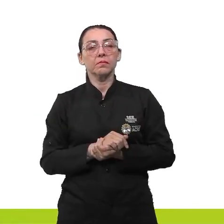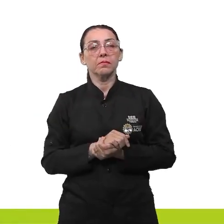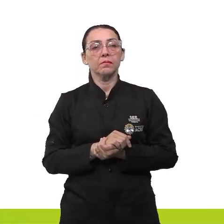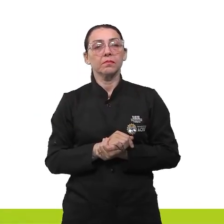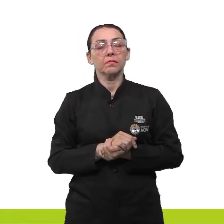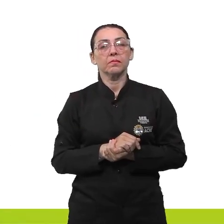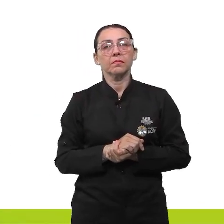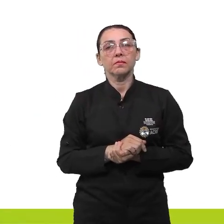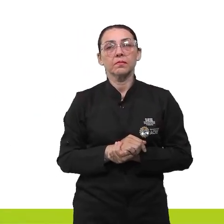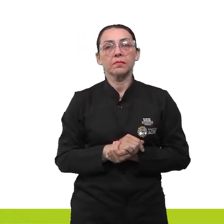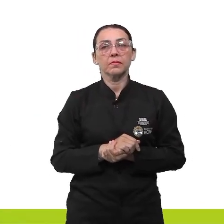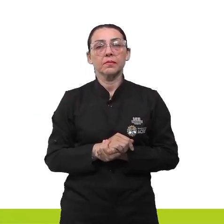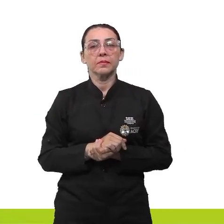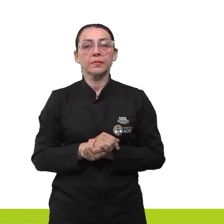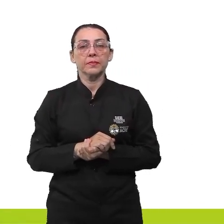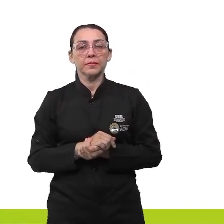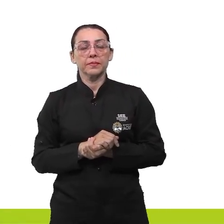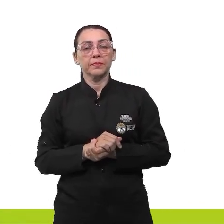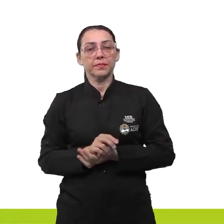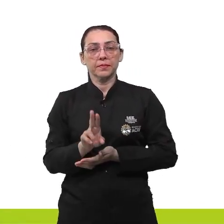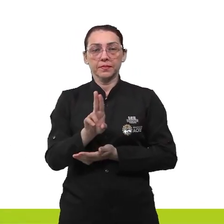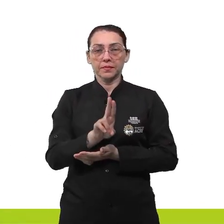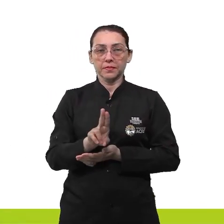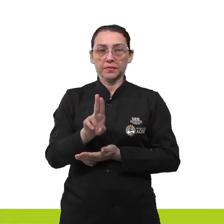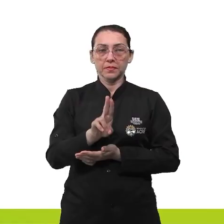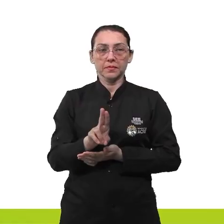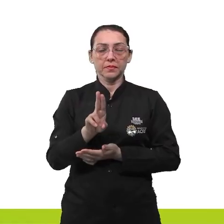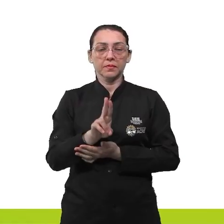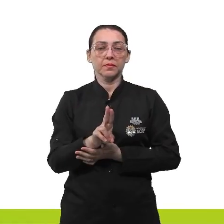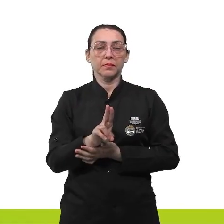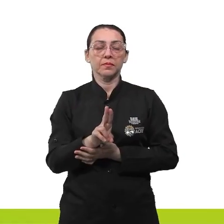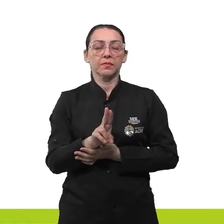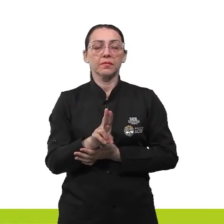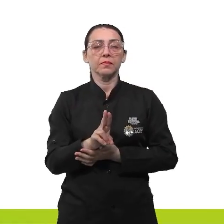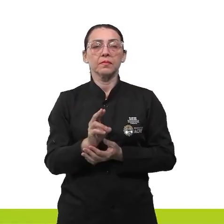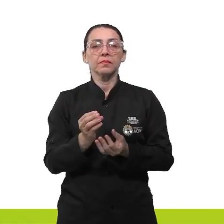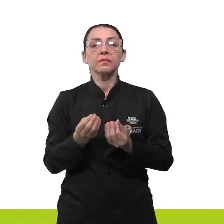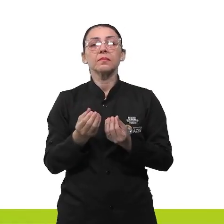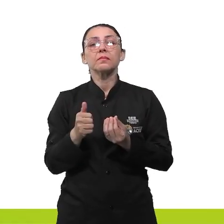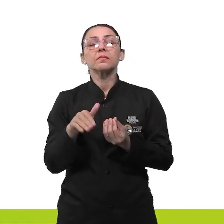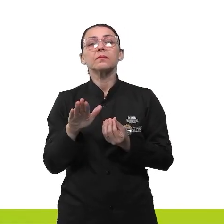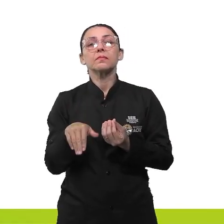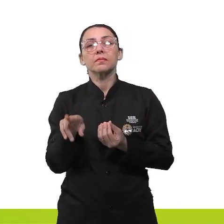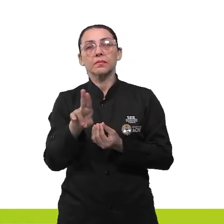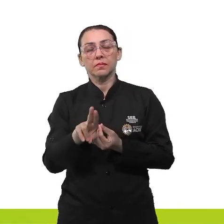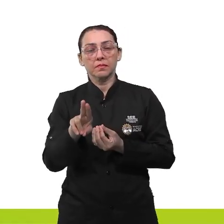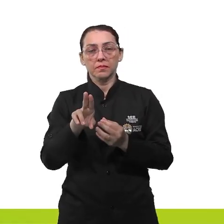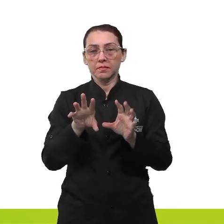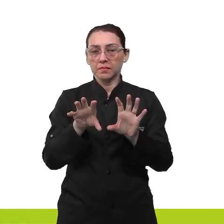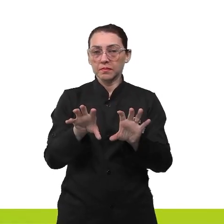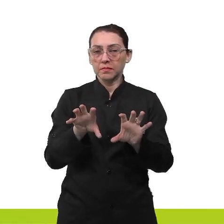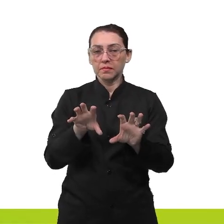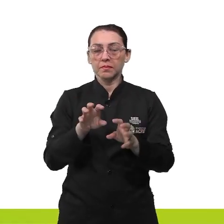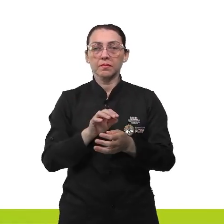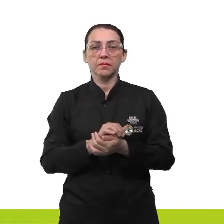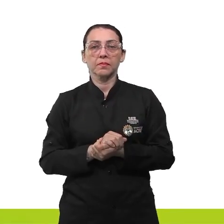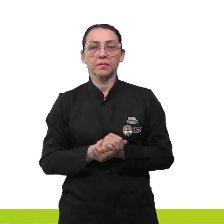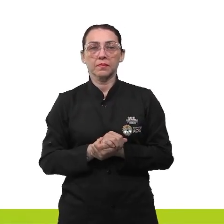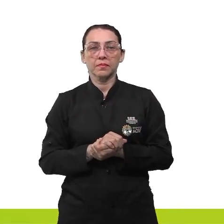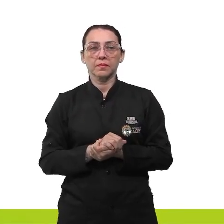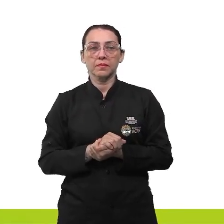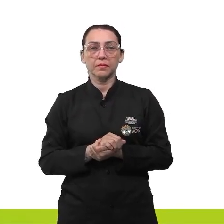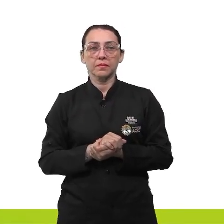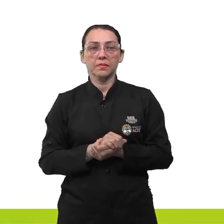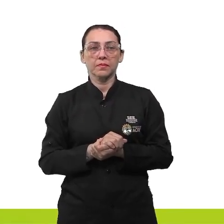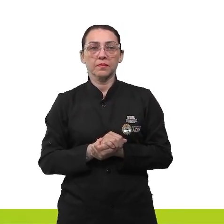ele quer saber, ele foi usado ali, como ênfase. Então, para que foi utilizada dessa forma?